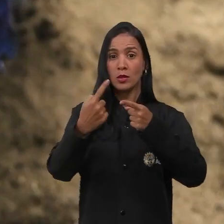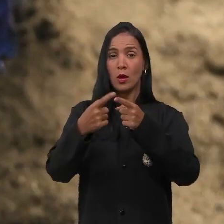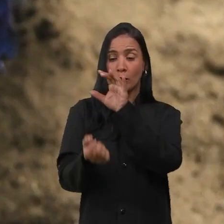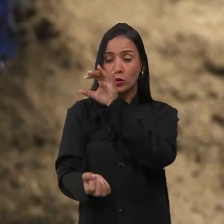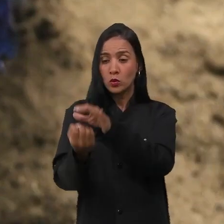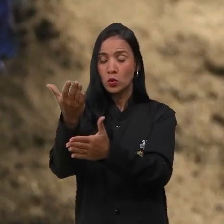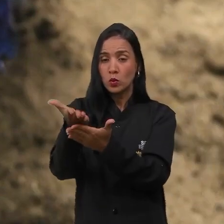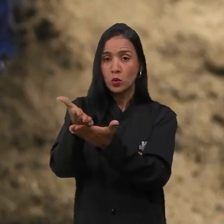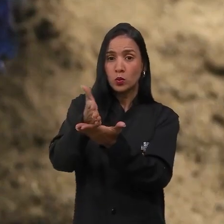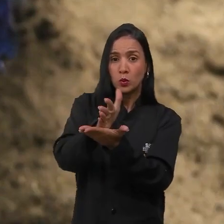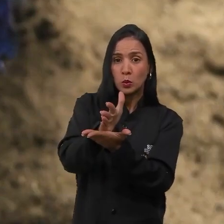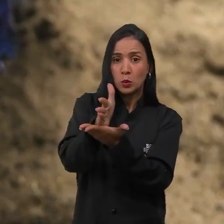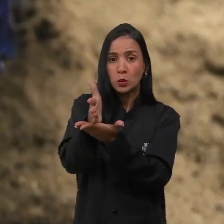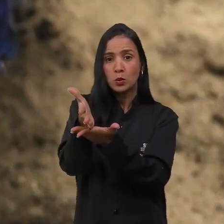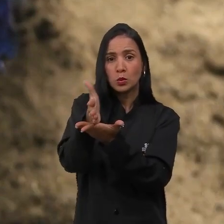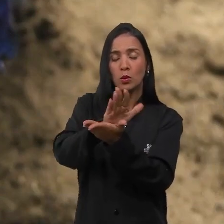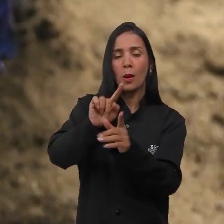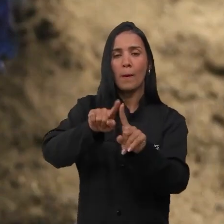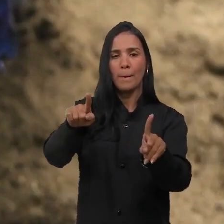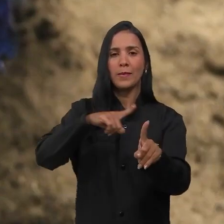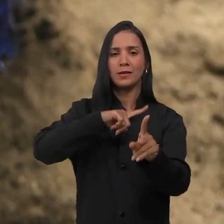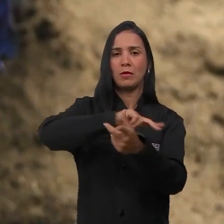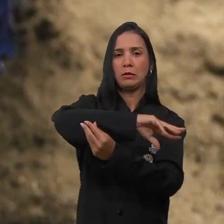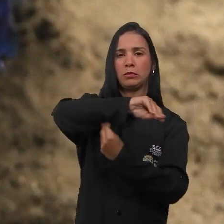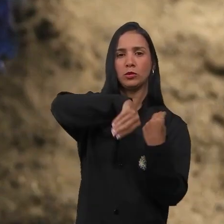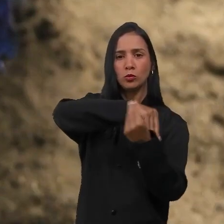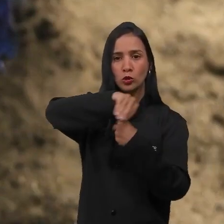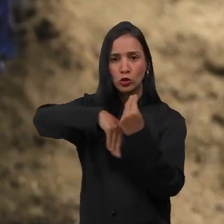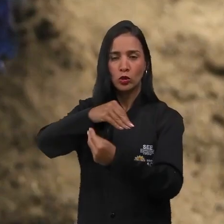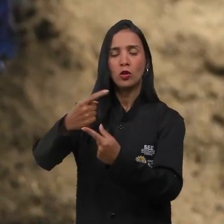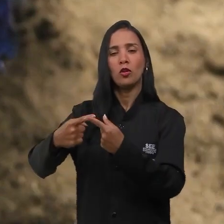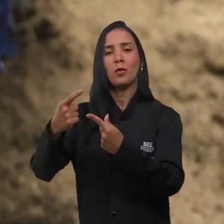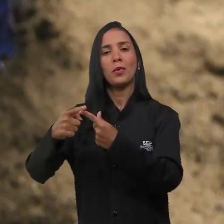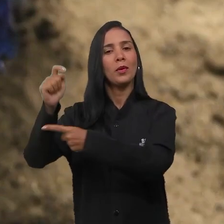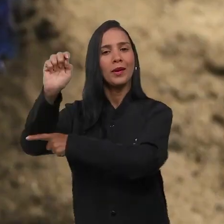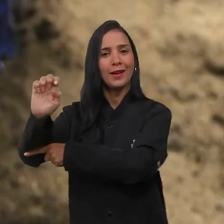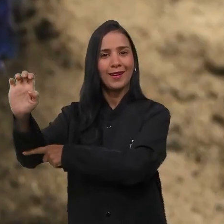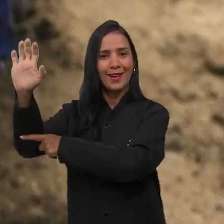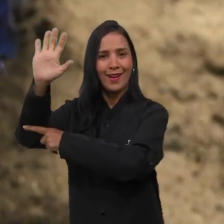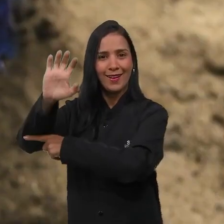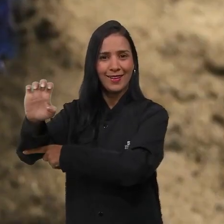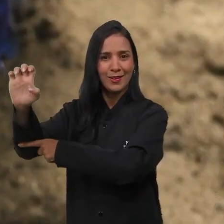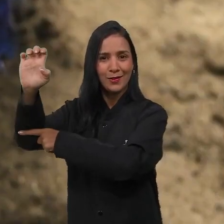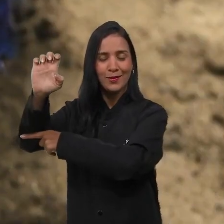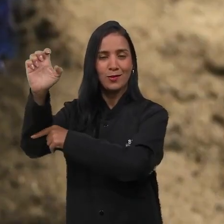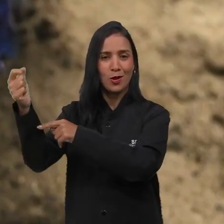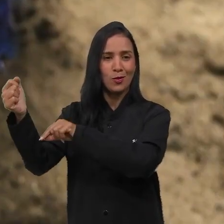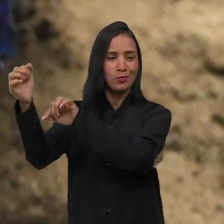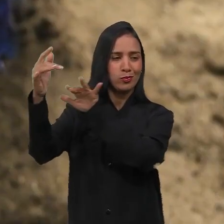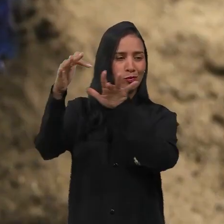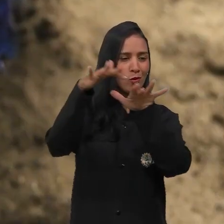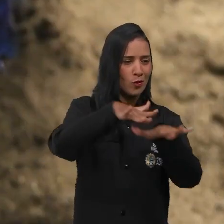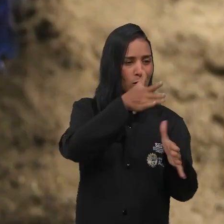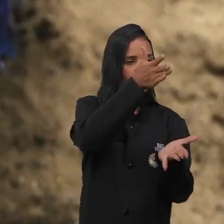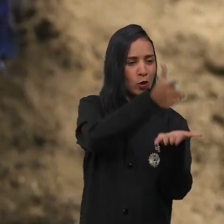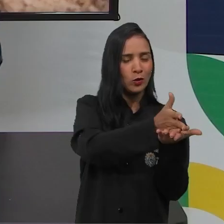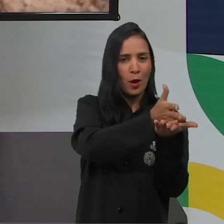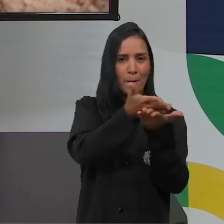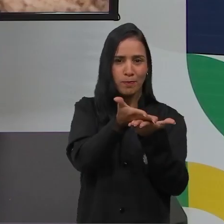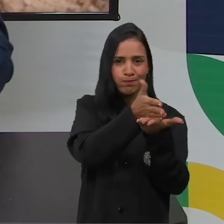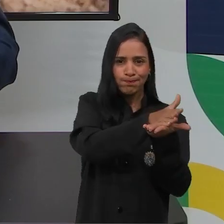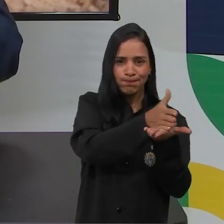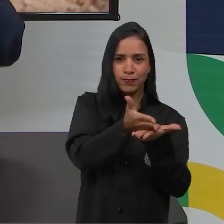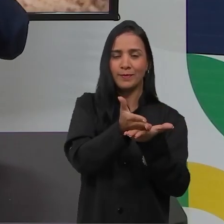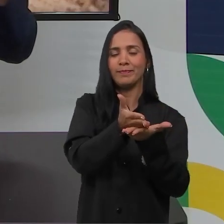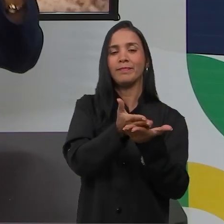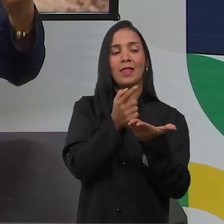criadas artificialmente pelas nações europeias aí durante o século XIX. Então,